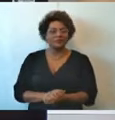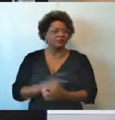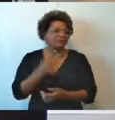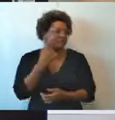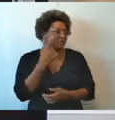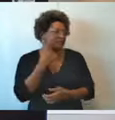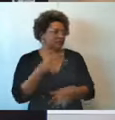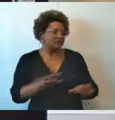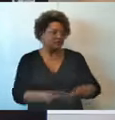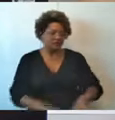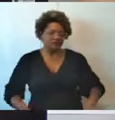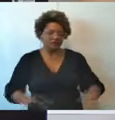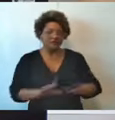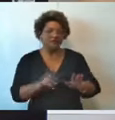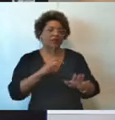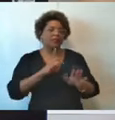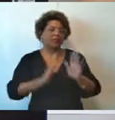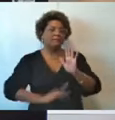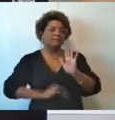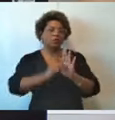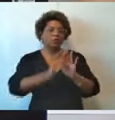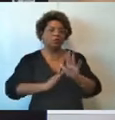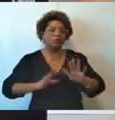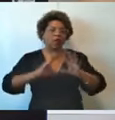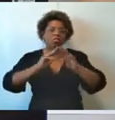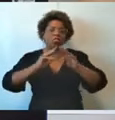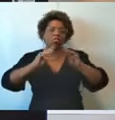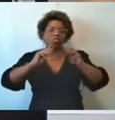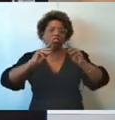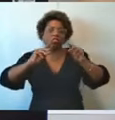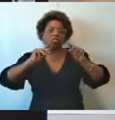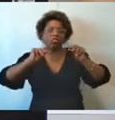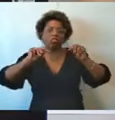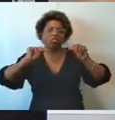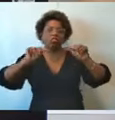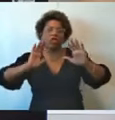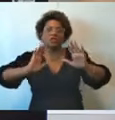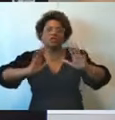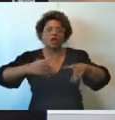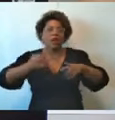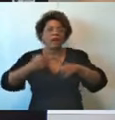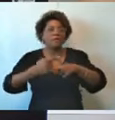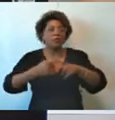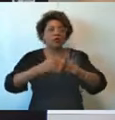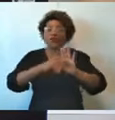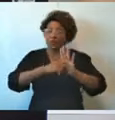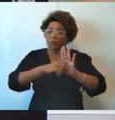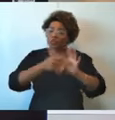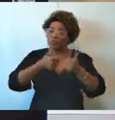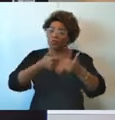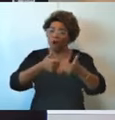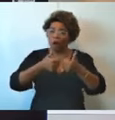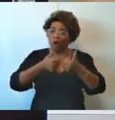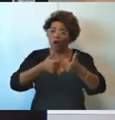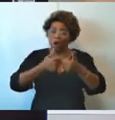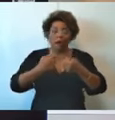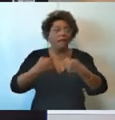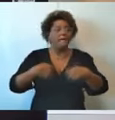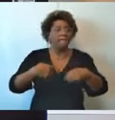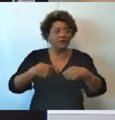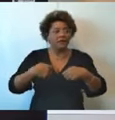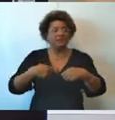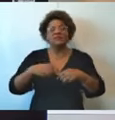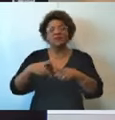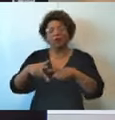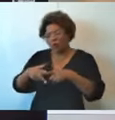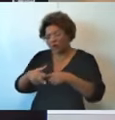pinturas apagadas, que está ficando deteriorado para um projeto que foi um projeto positivo. Então tem que revitalizar, não adianta. Esse motobox é